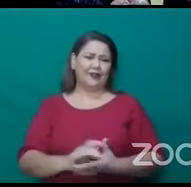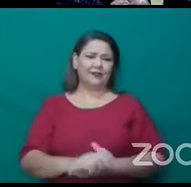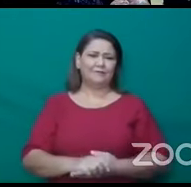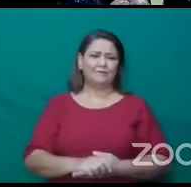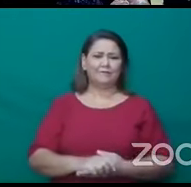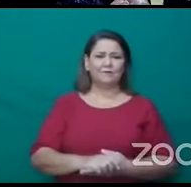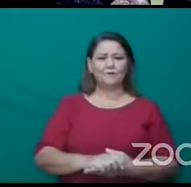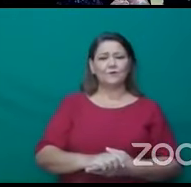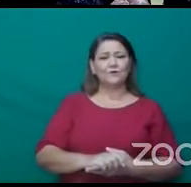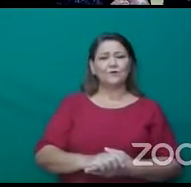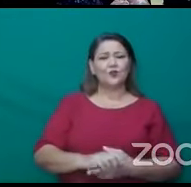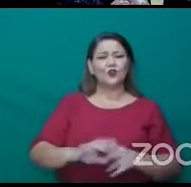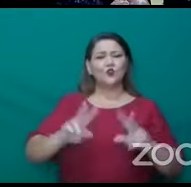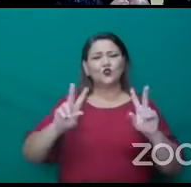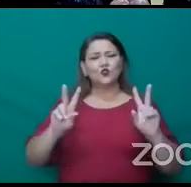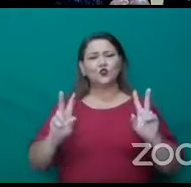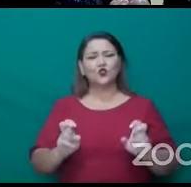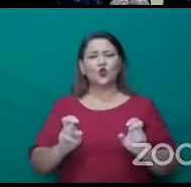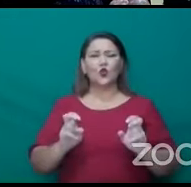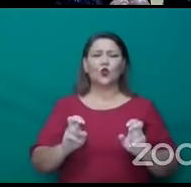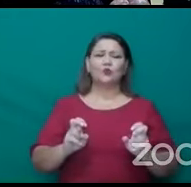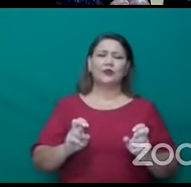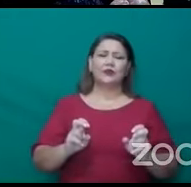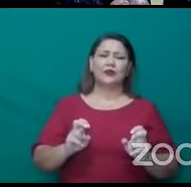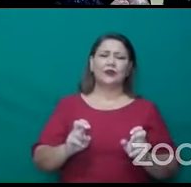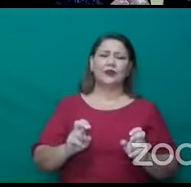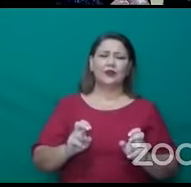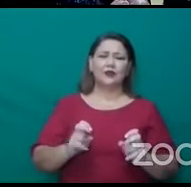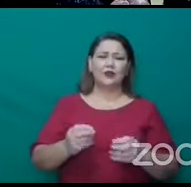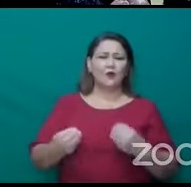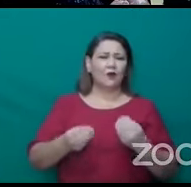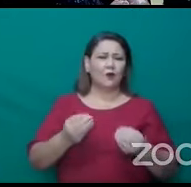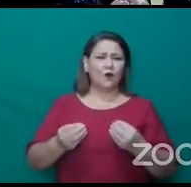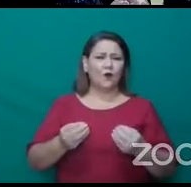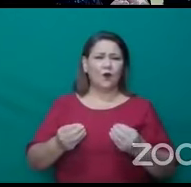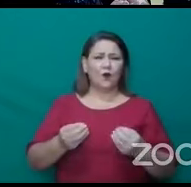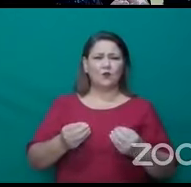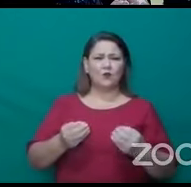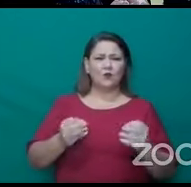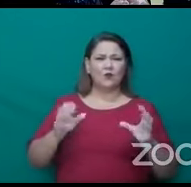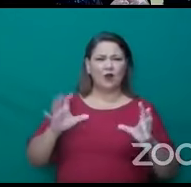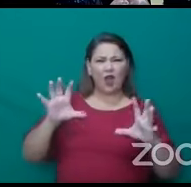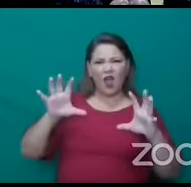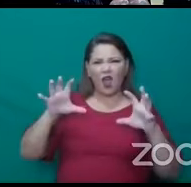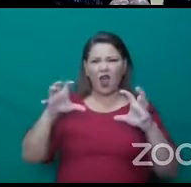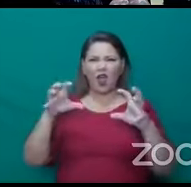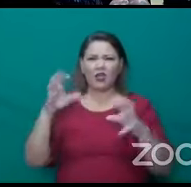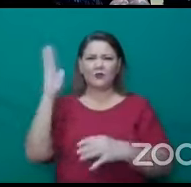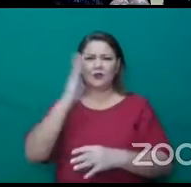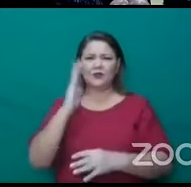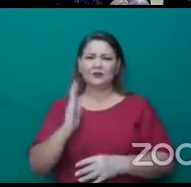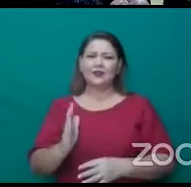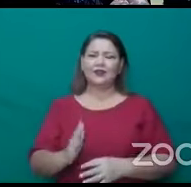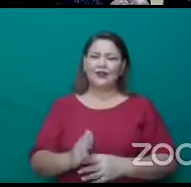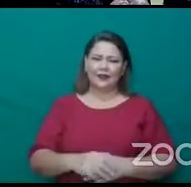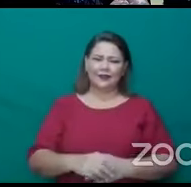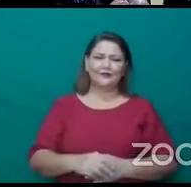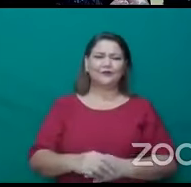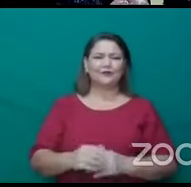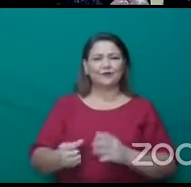daí veio sobre isso, do Pig Face e também do Condado Macabro, filme brasileiro. Às Que vezes nem também usa aquilo. a